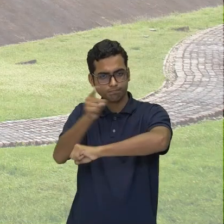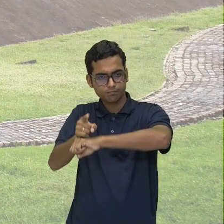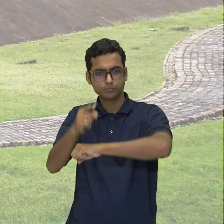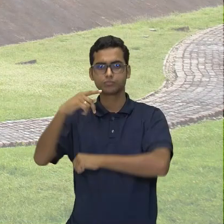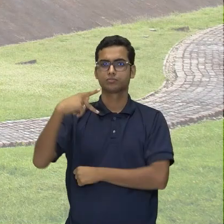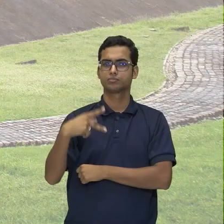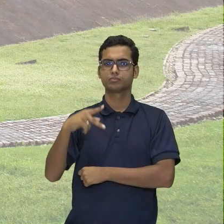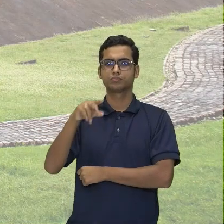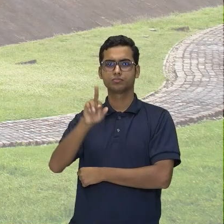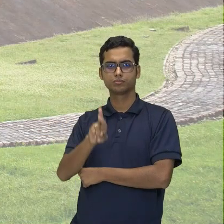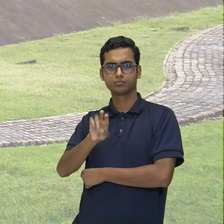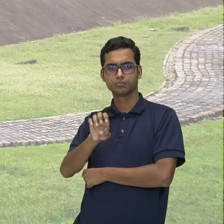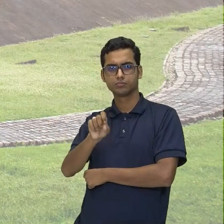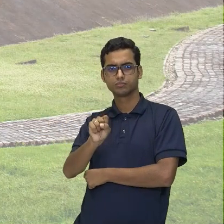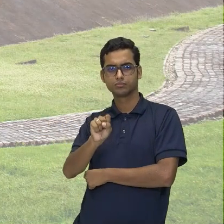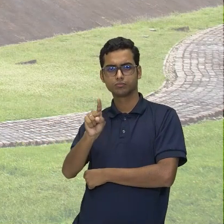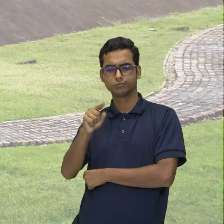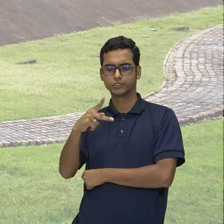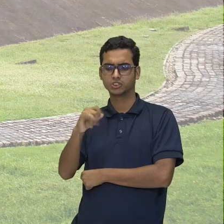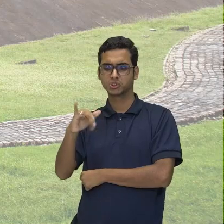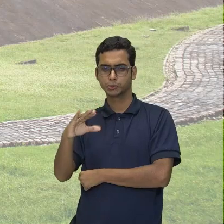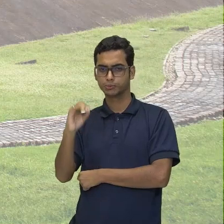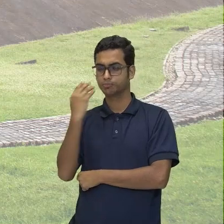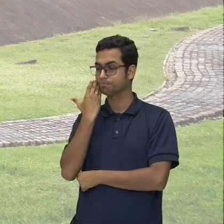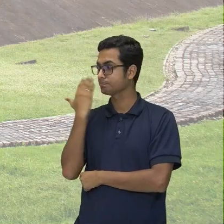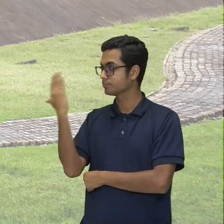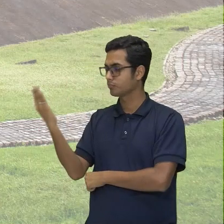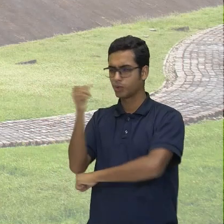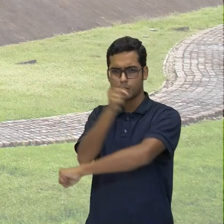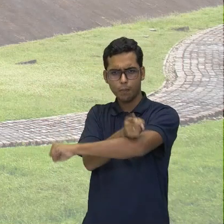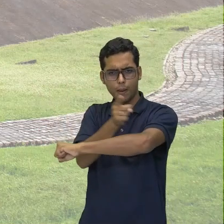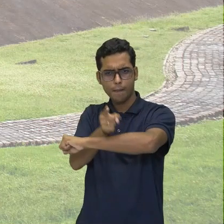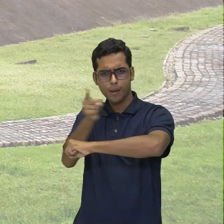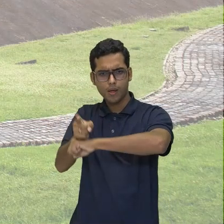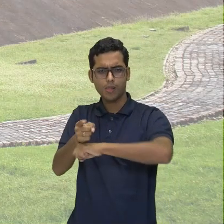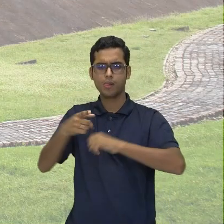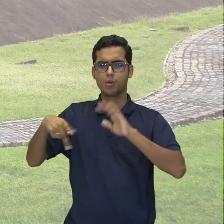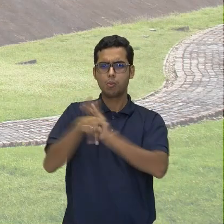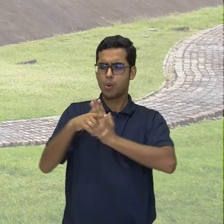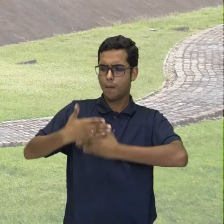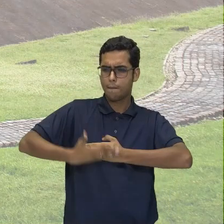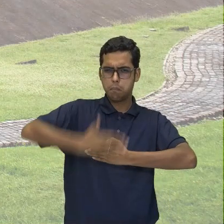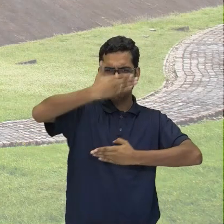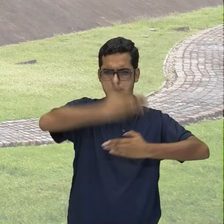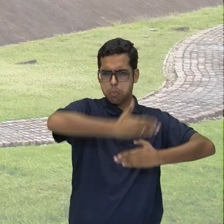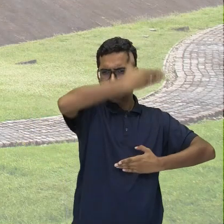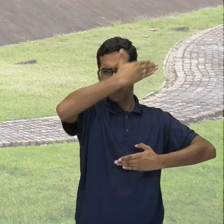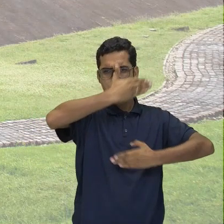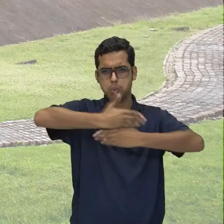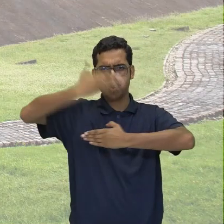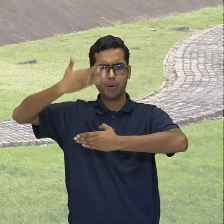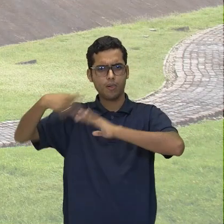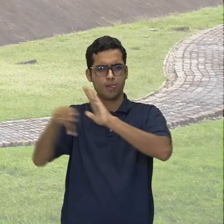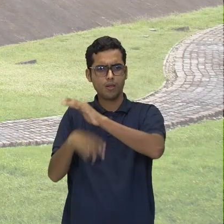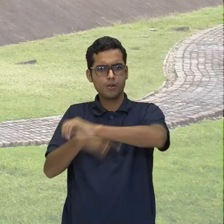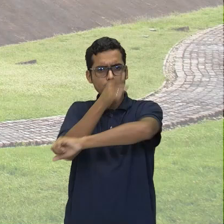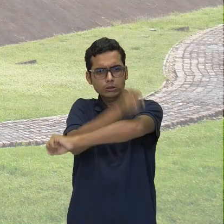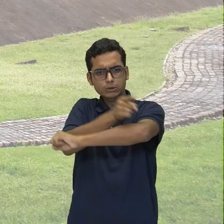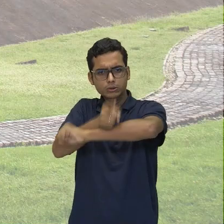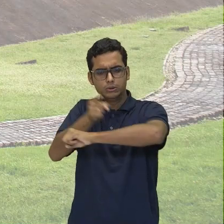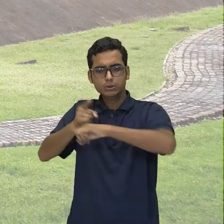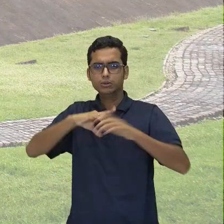um forte. Essa parede que tem erguida aqui, ela representa o